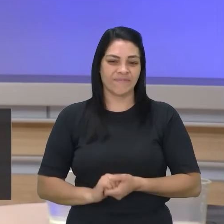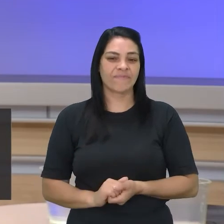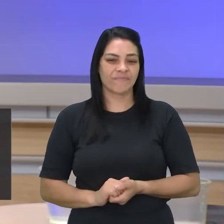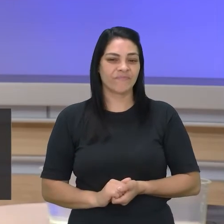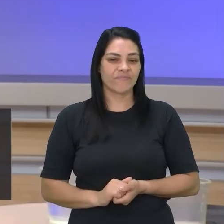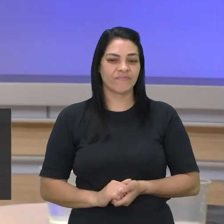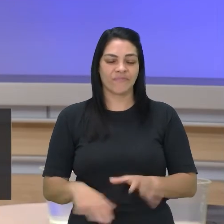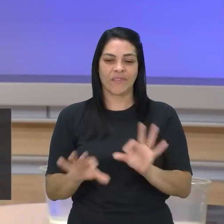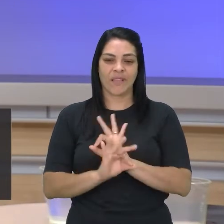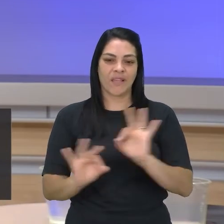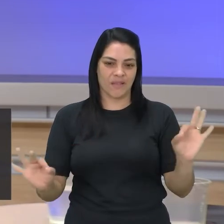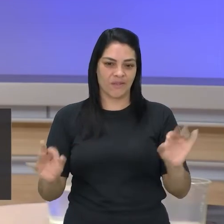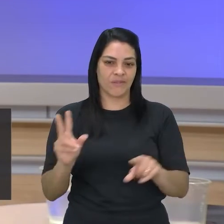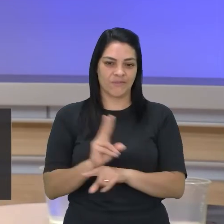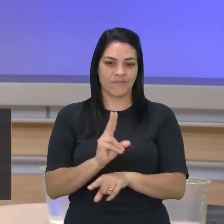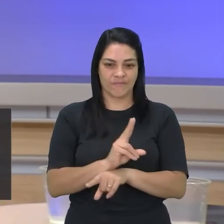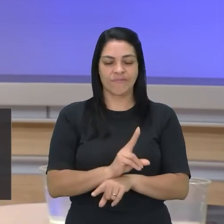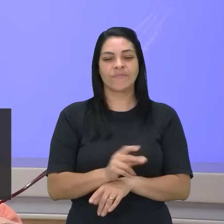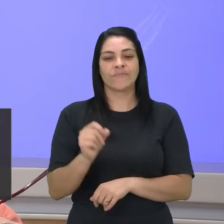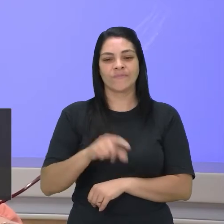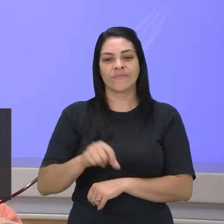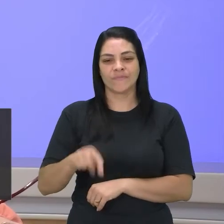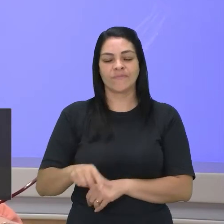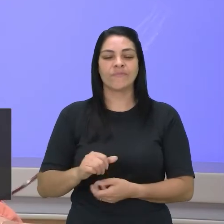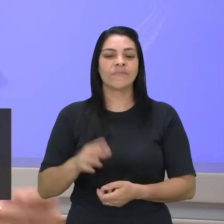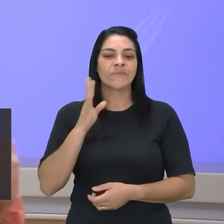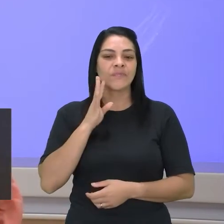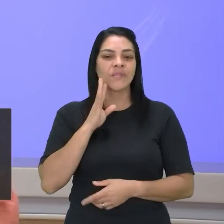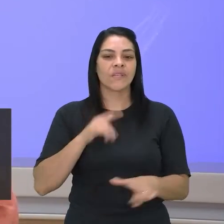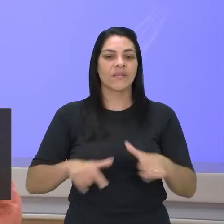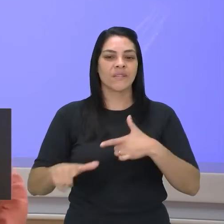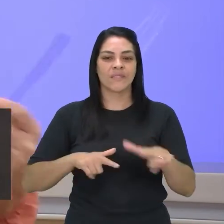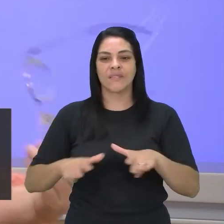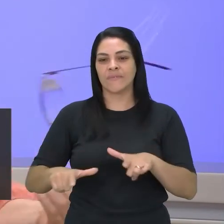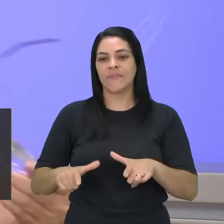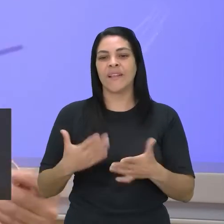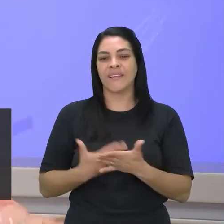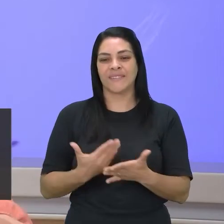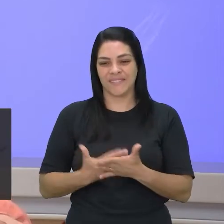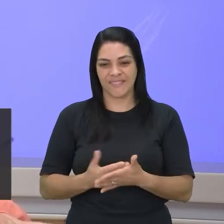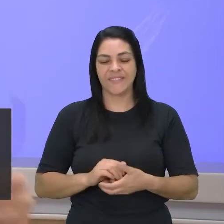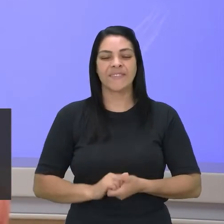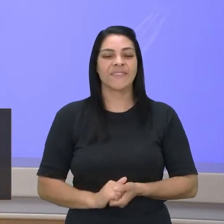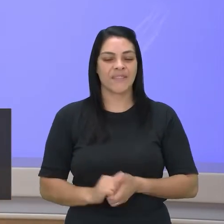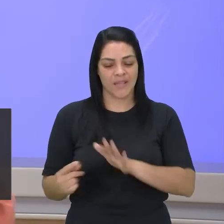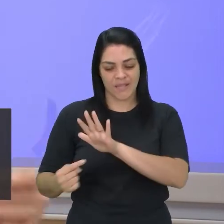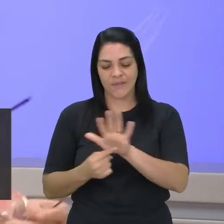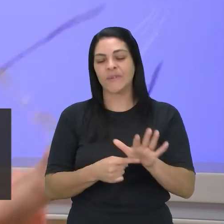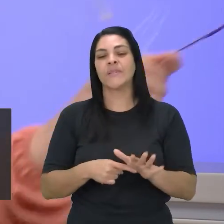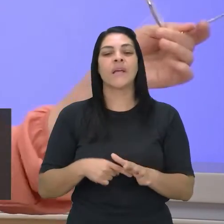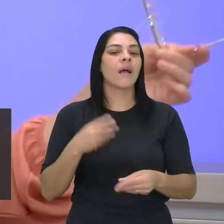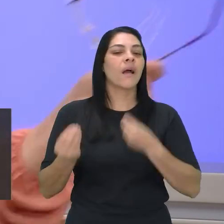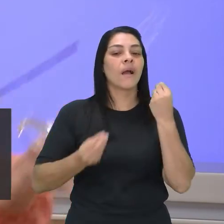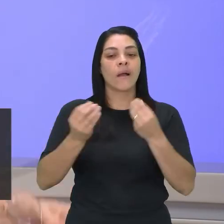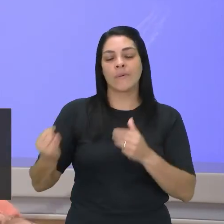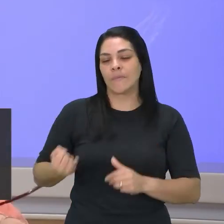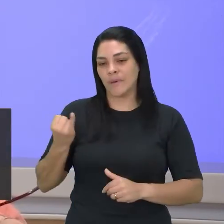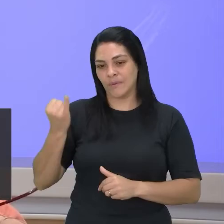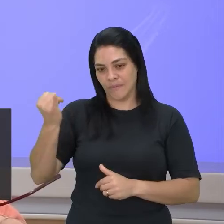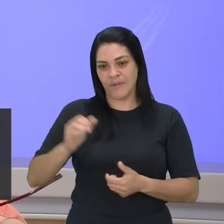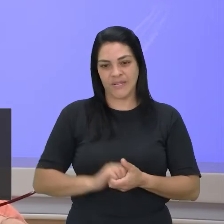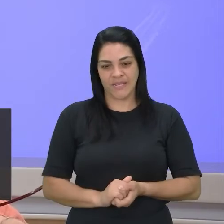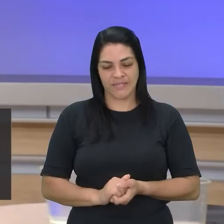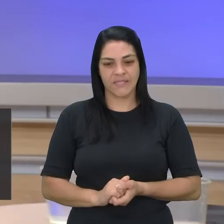semente e de conservação das sementes. É muito legal para trabalhar com os estudantes, para conversar, falar e mostrar para eles a importância da